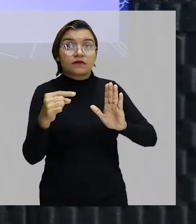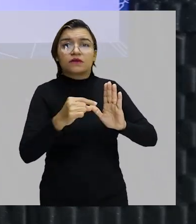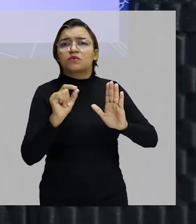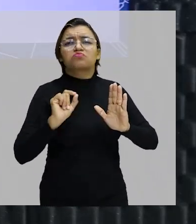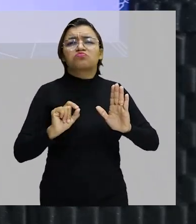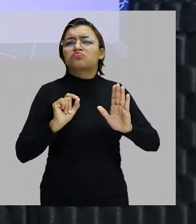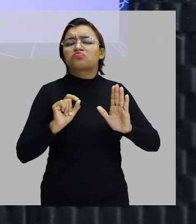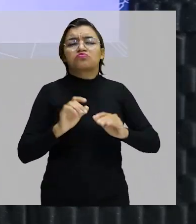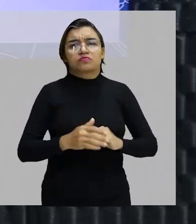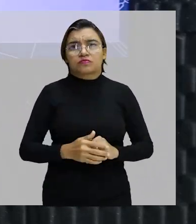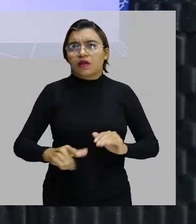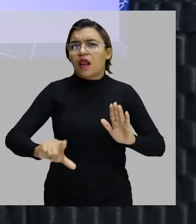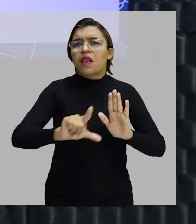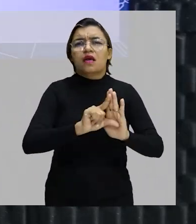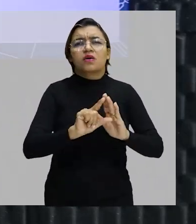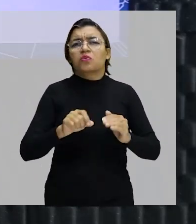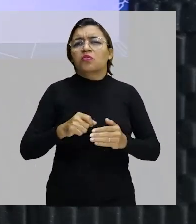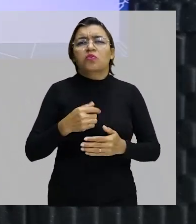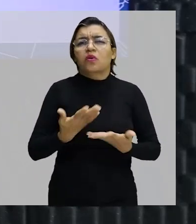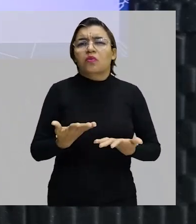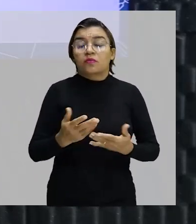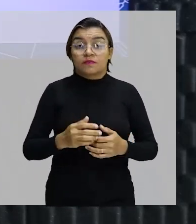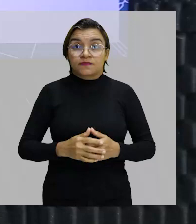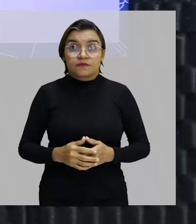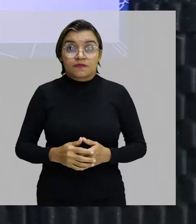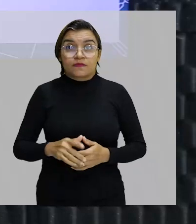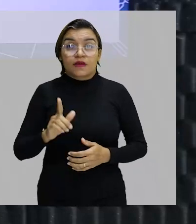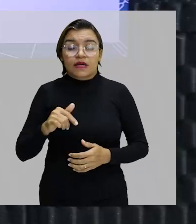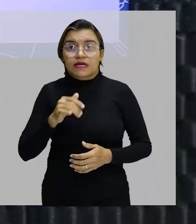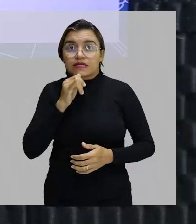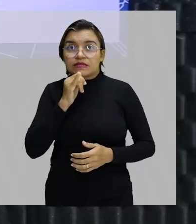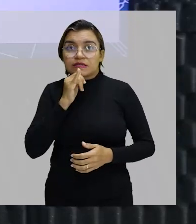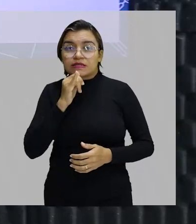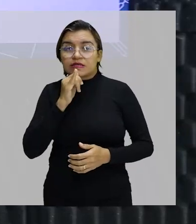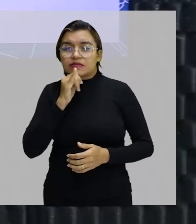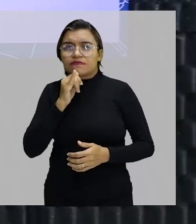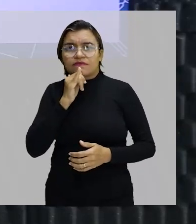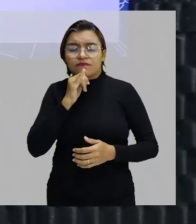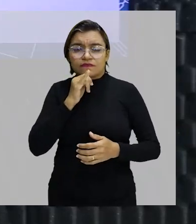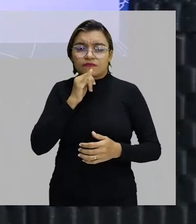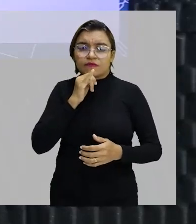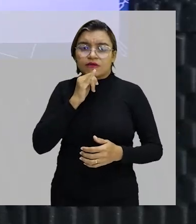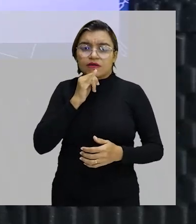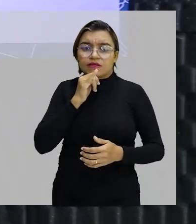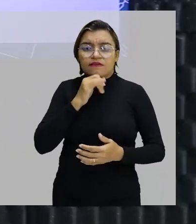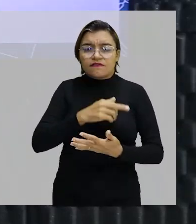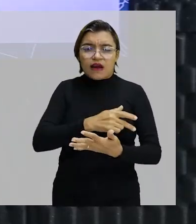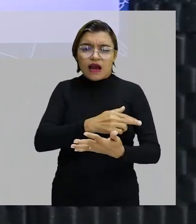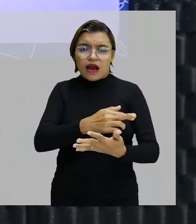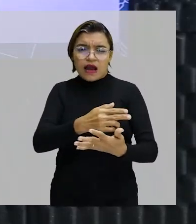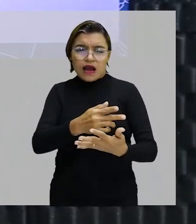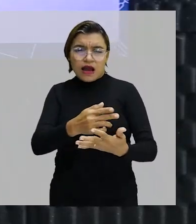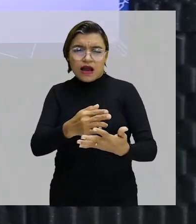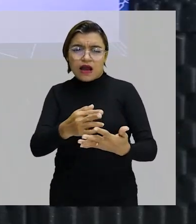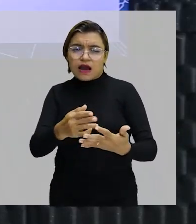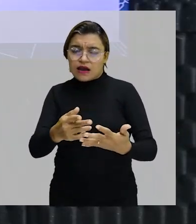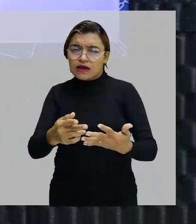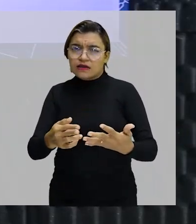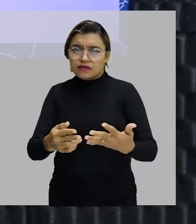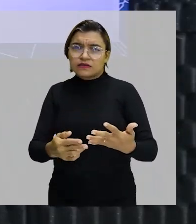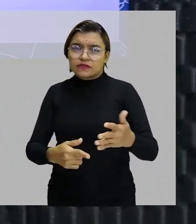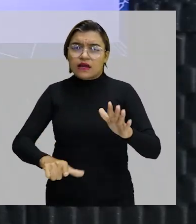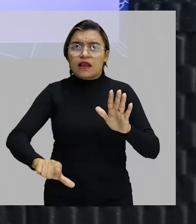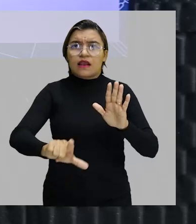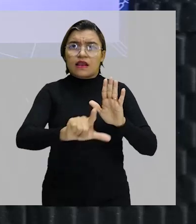são essas? Quais são essas leis? As leis ponderais, Lavoisier, de Proust, certo? As